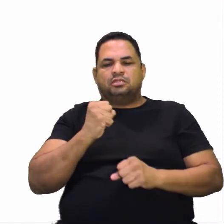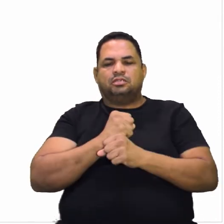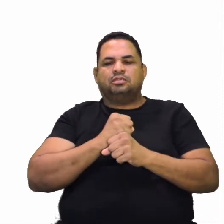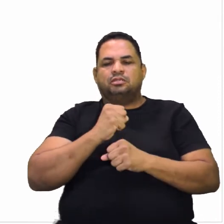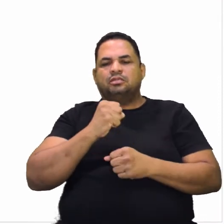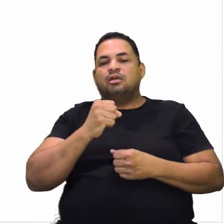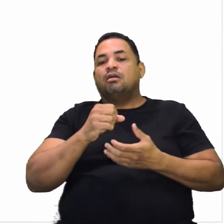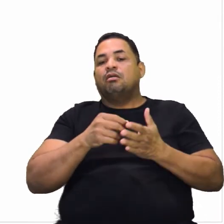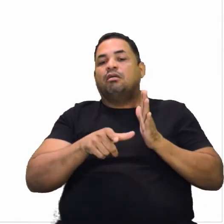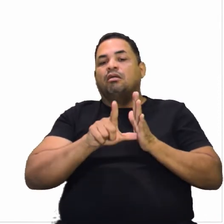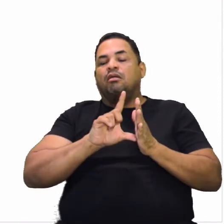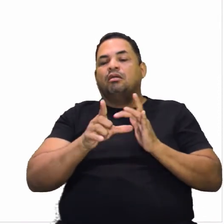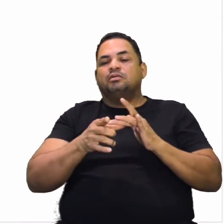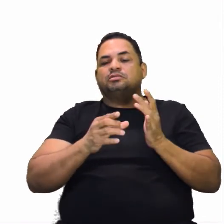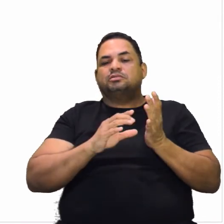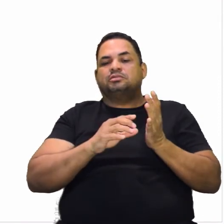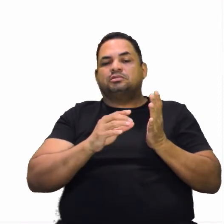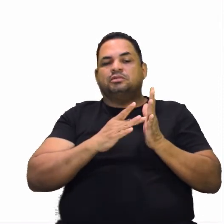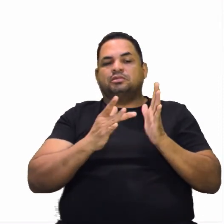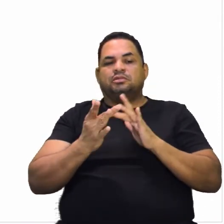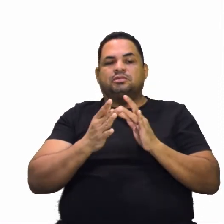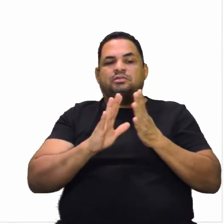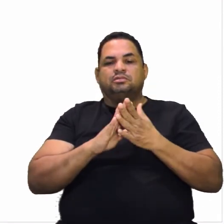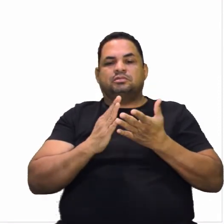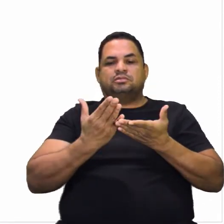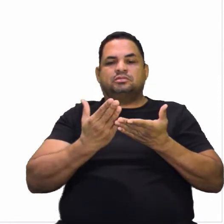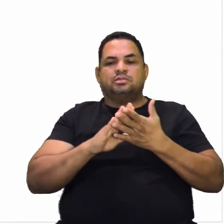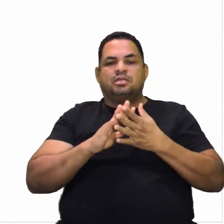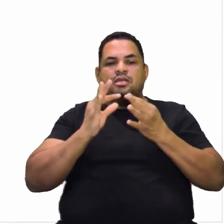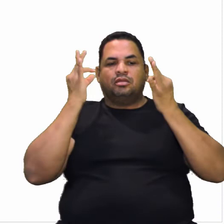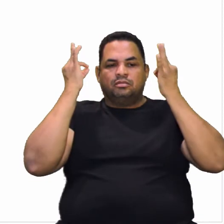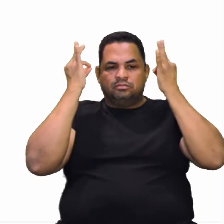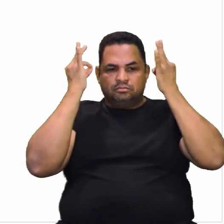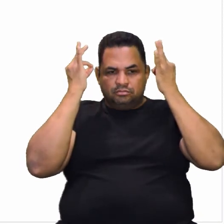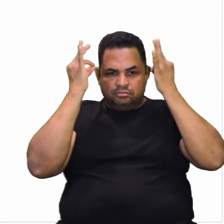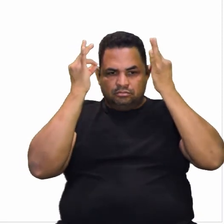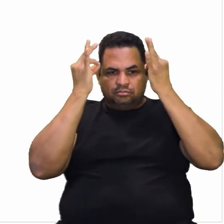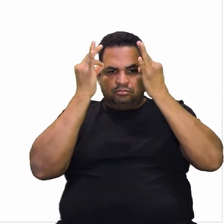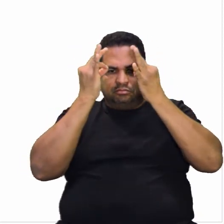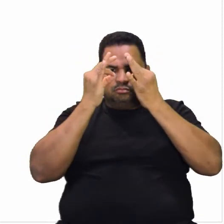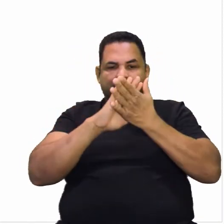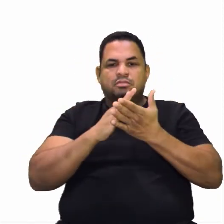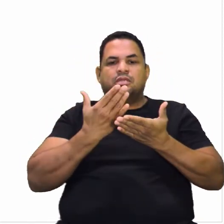gregos derrotaram os persas, graças à frota ateniense.